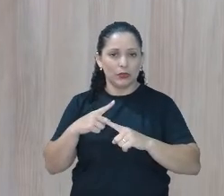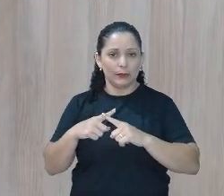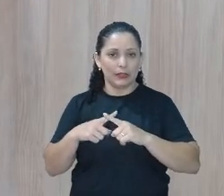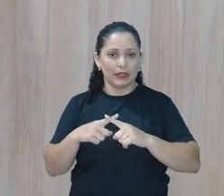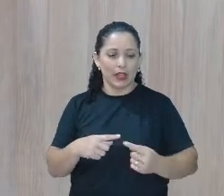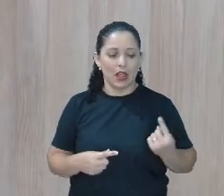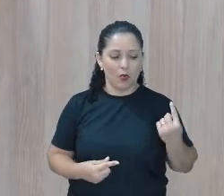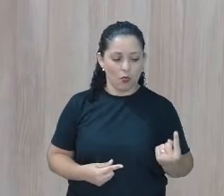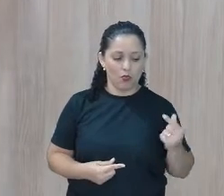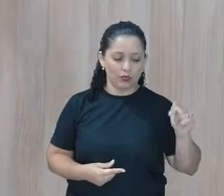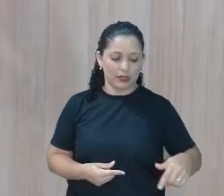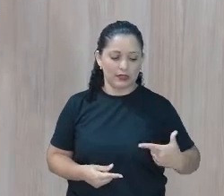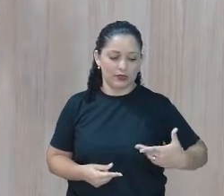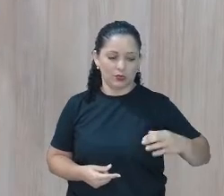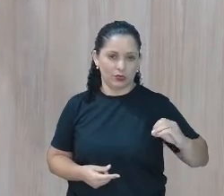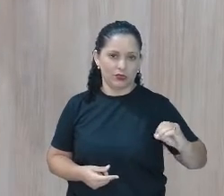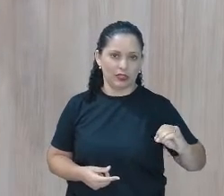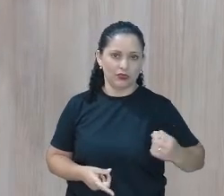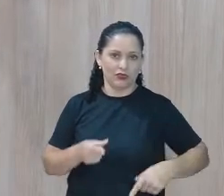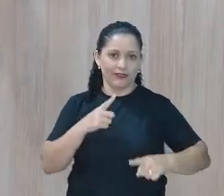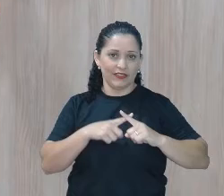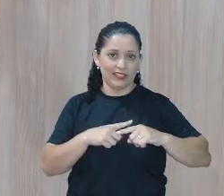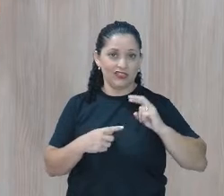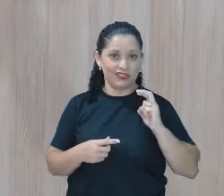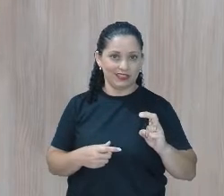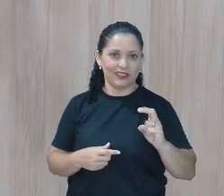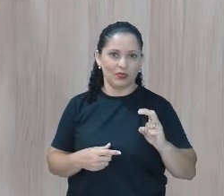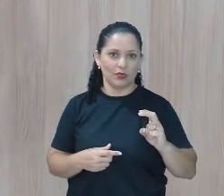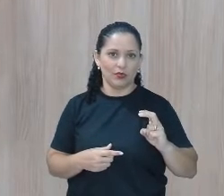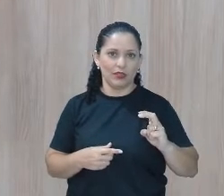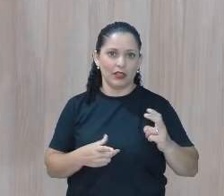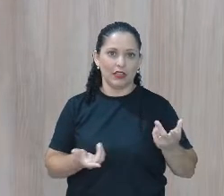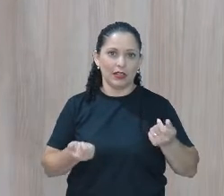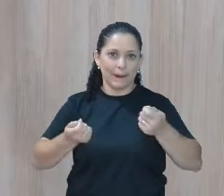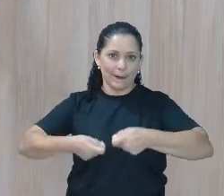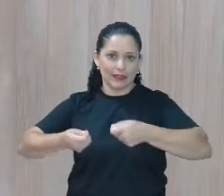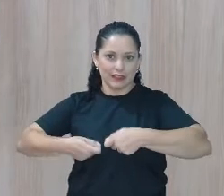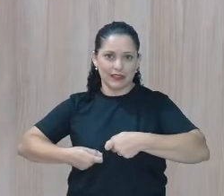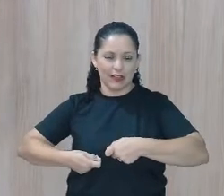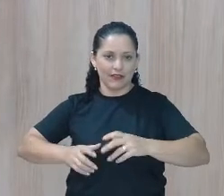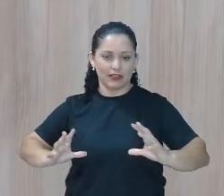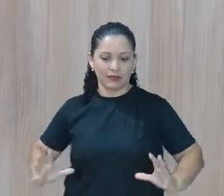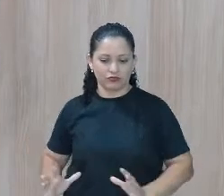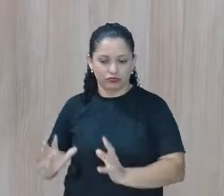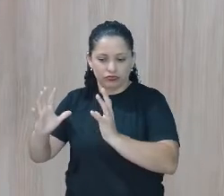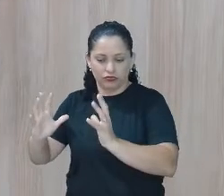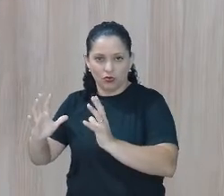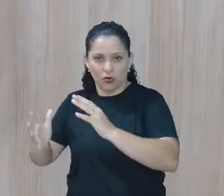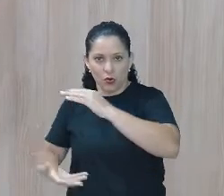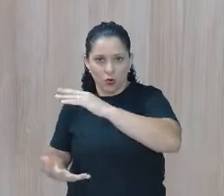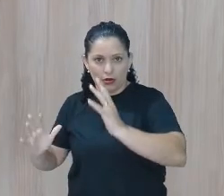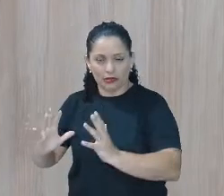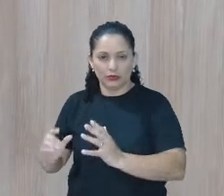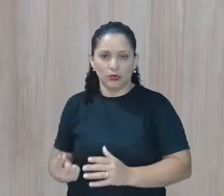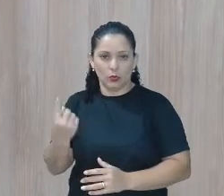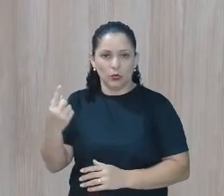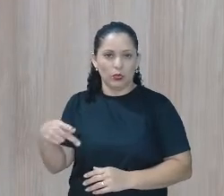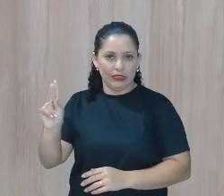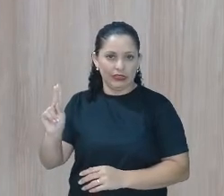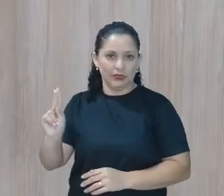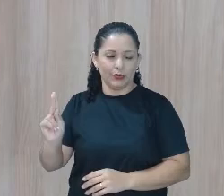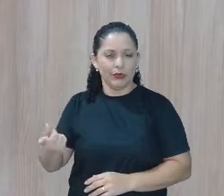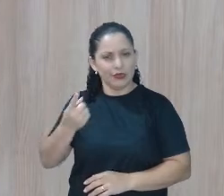200 gramas, certo? Vezes 5 unidades, que é o que eu precisava para fazer 1 quilo. E eu vi que esse